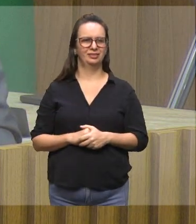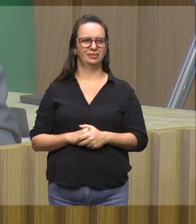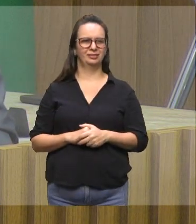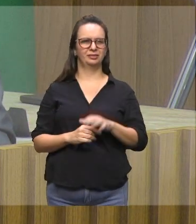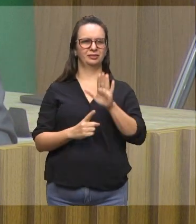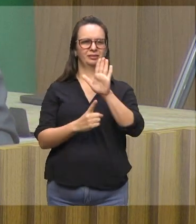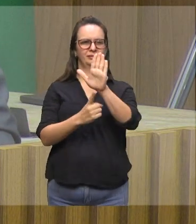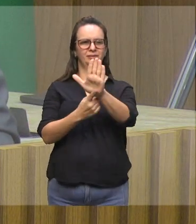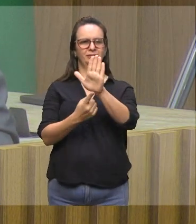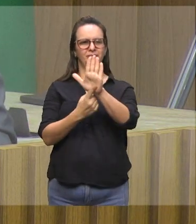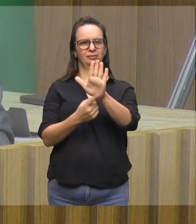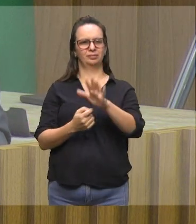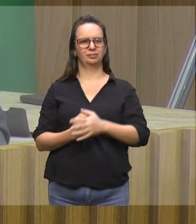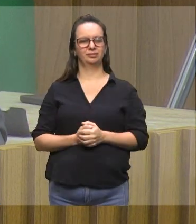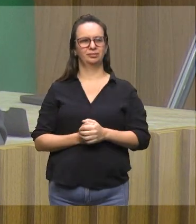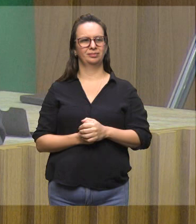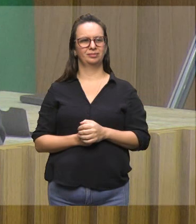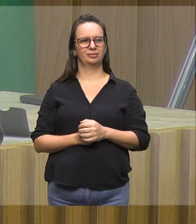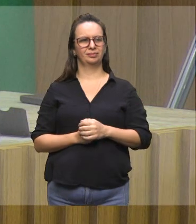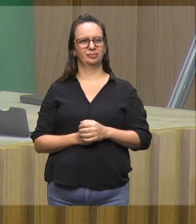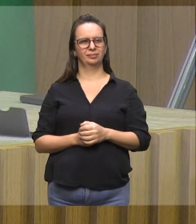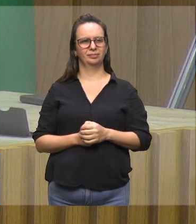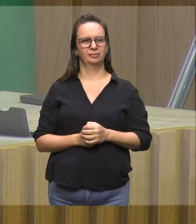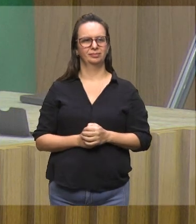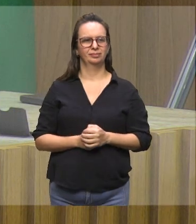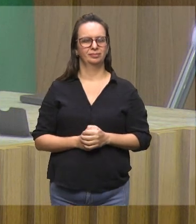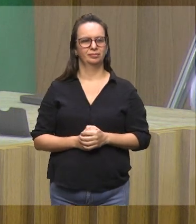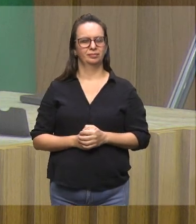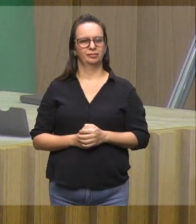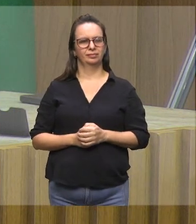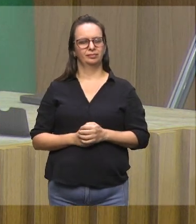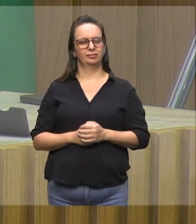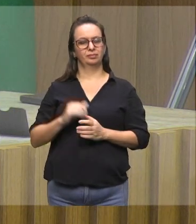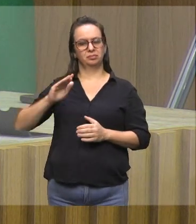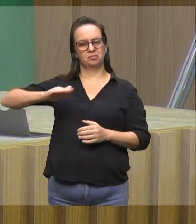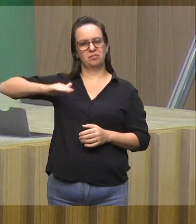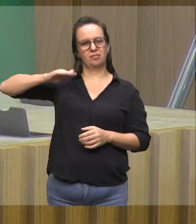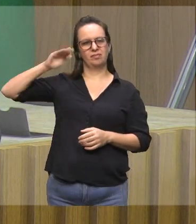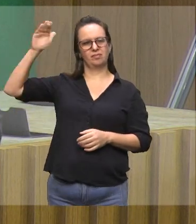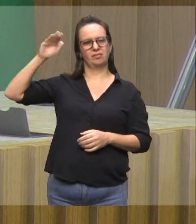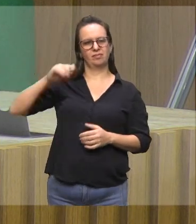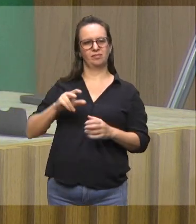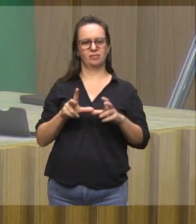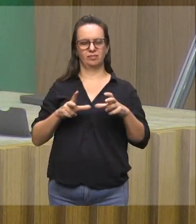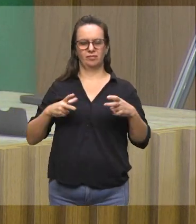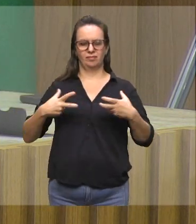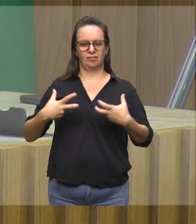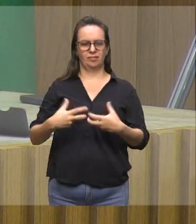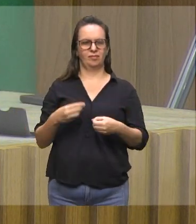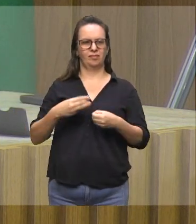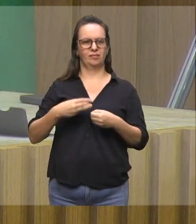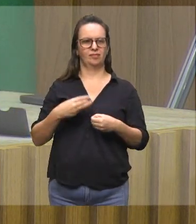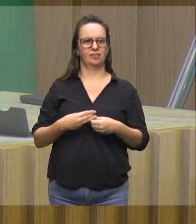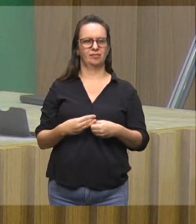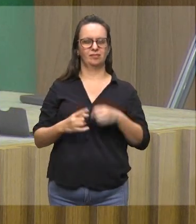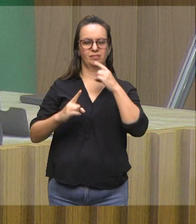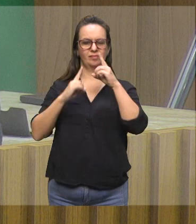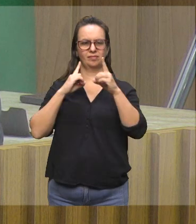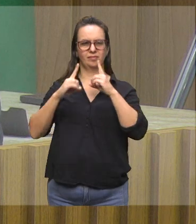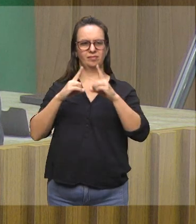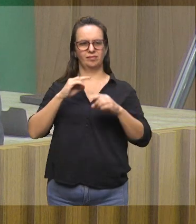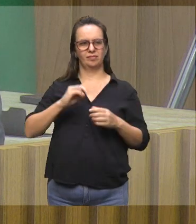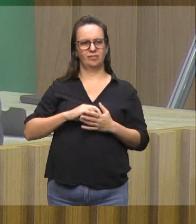um pouco o amadurecimento dessa Câmara Municipal na discussão, em tentar entender a fundo a